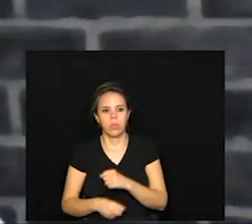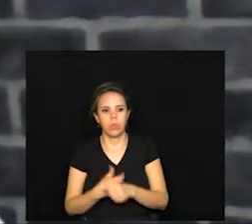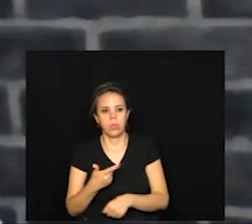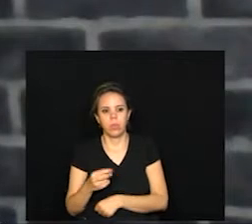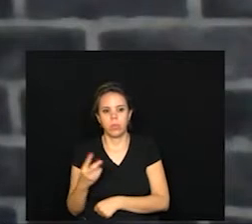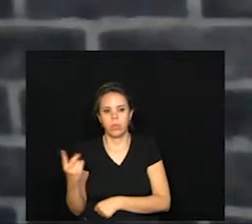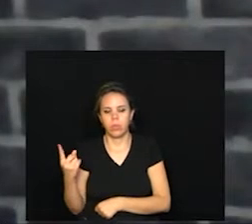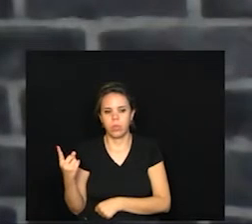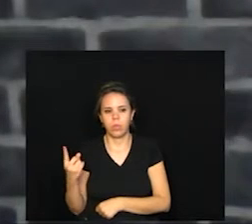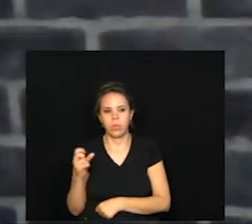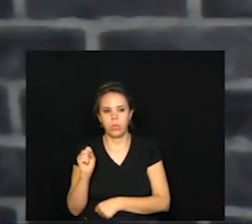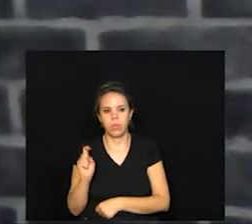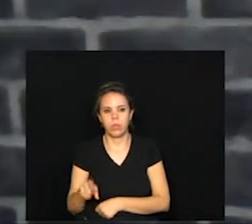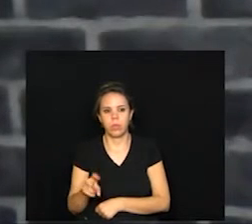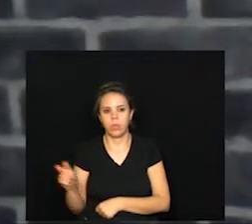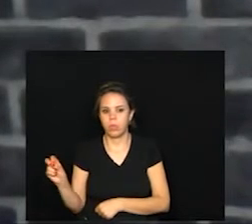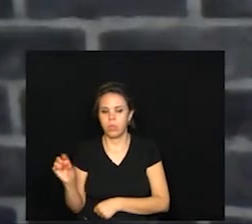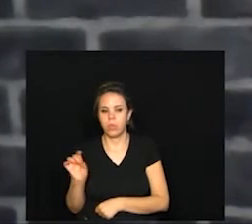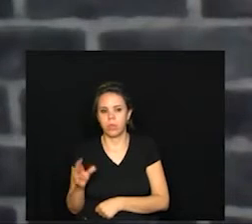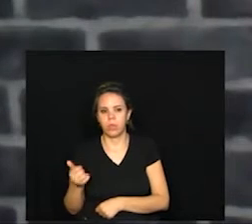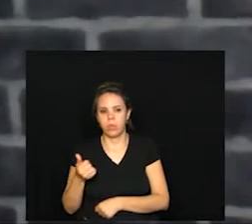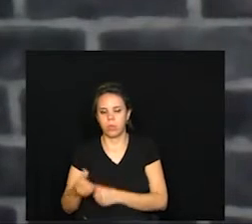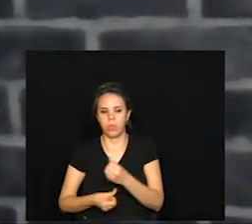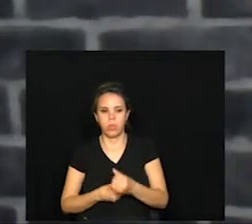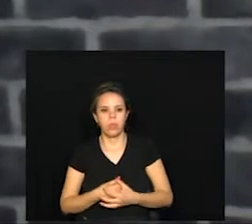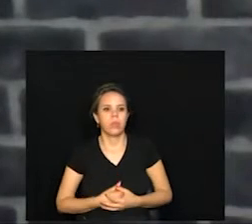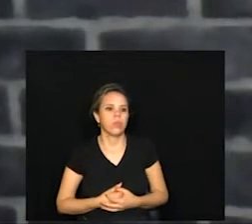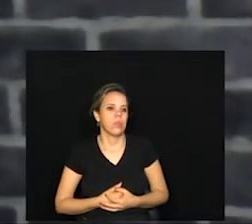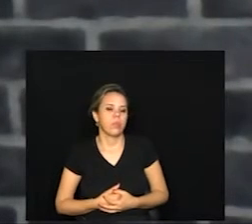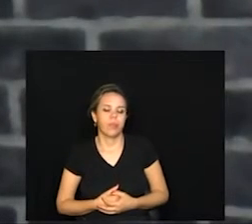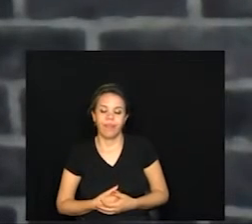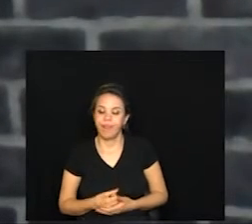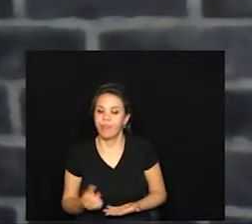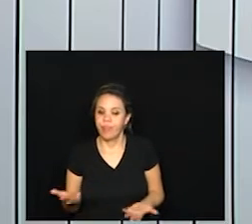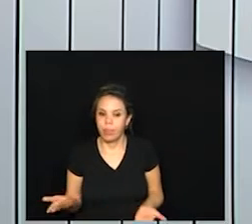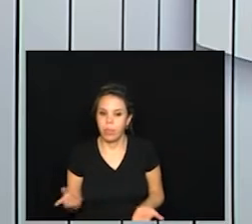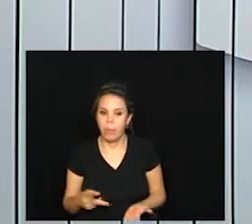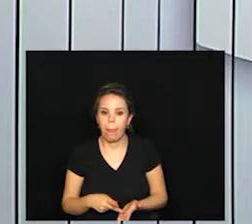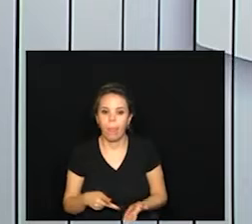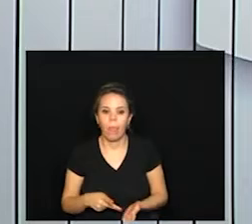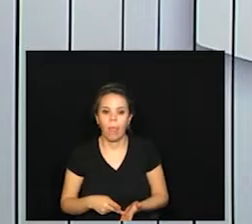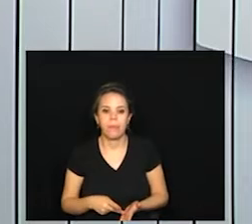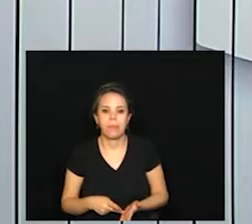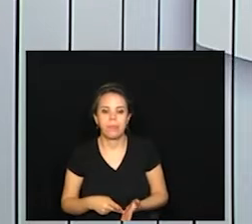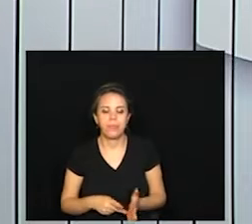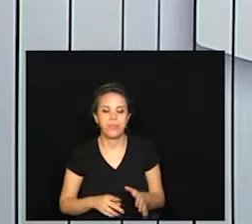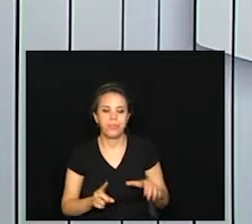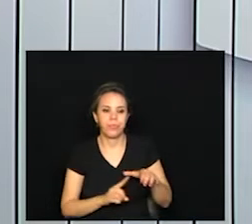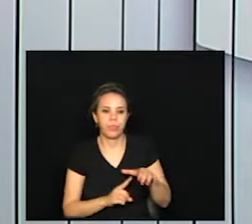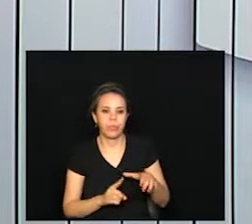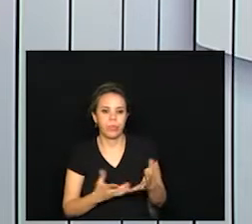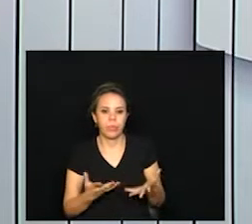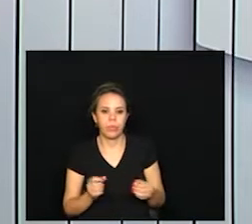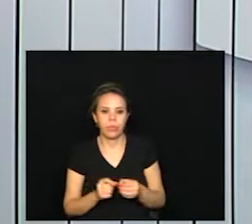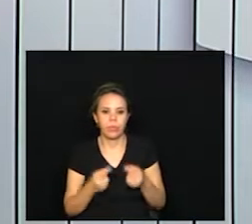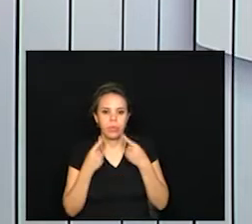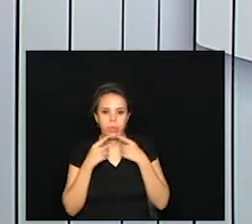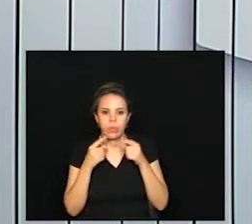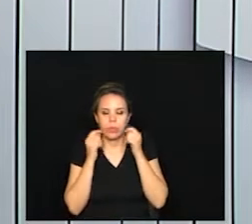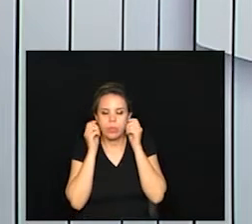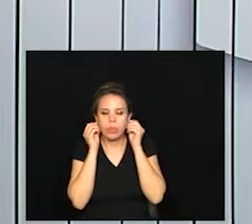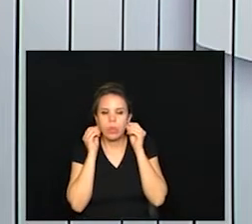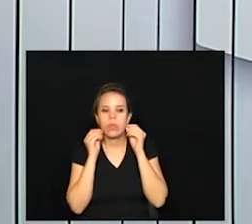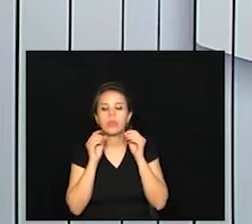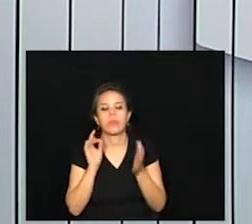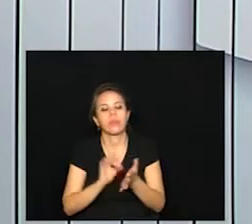2020, 2021, 8 mil só no primeiro semestre. Exatamente. E este consumidor que quer fazer a reclamação